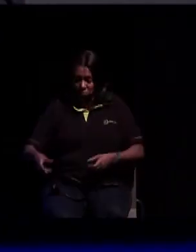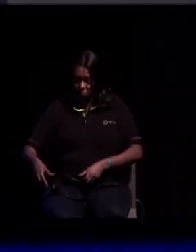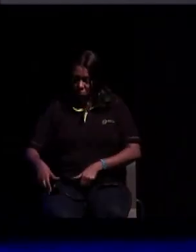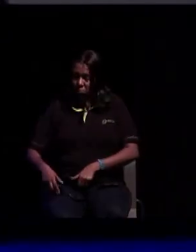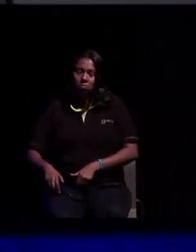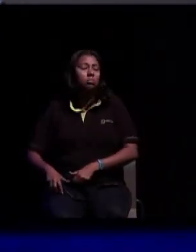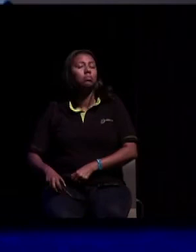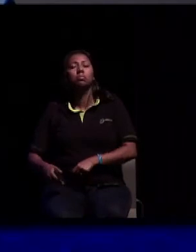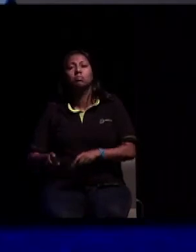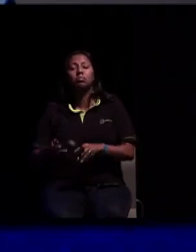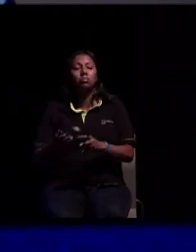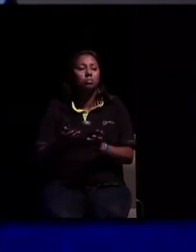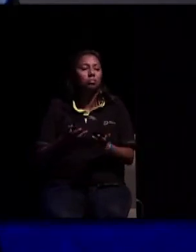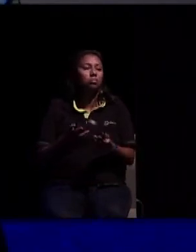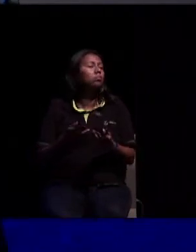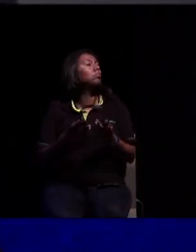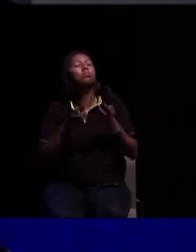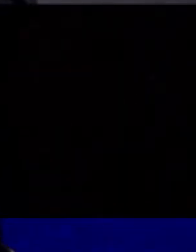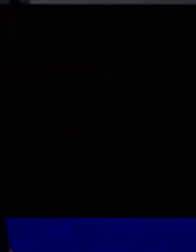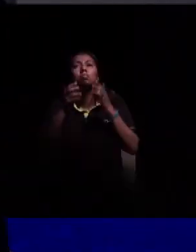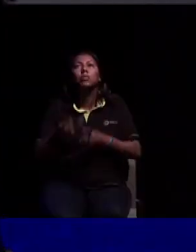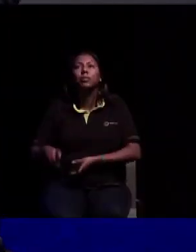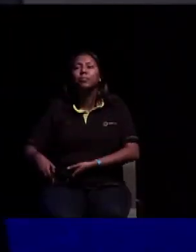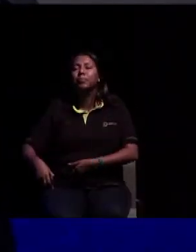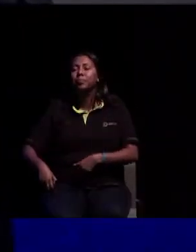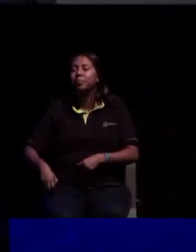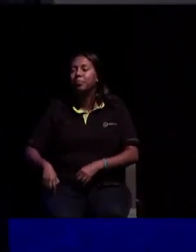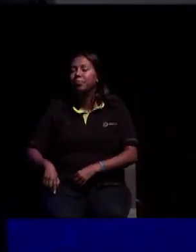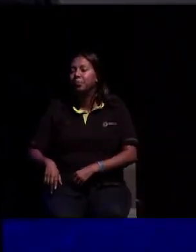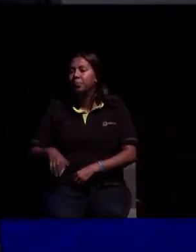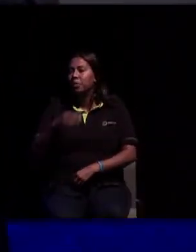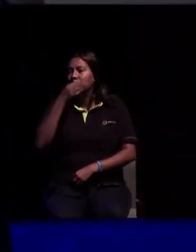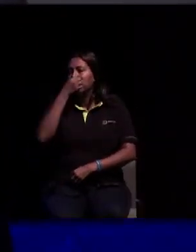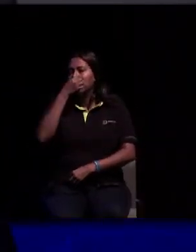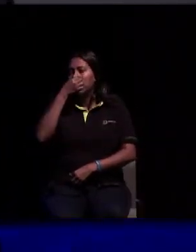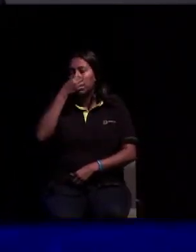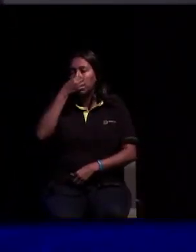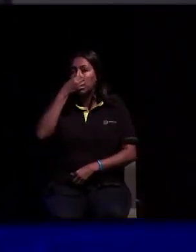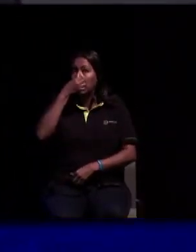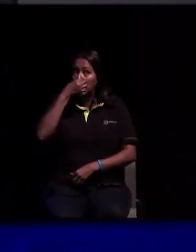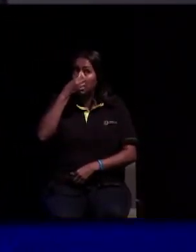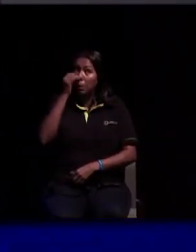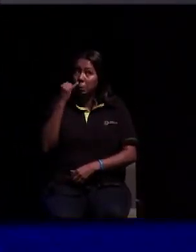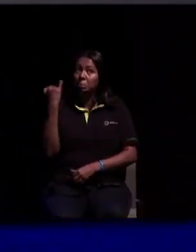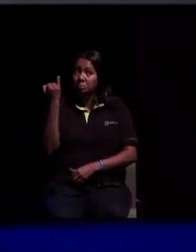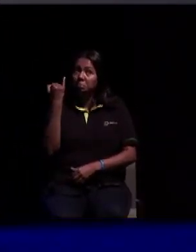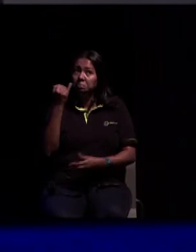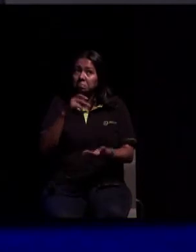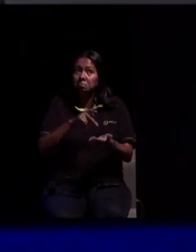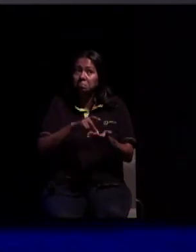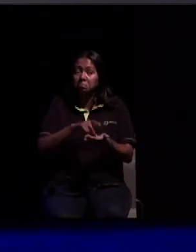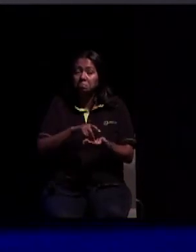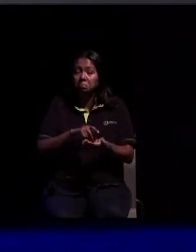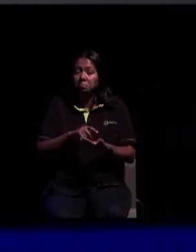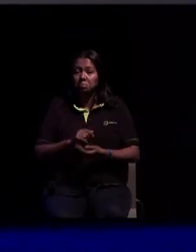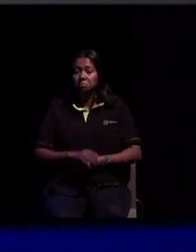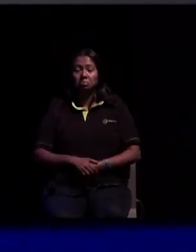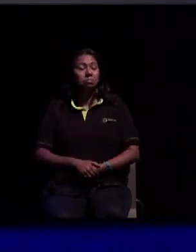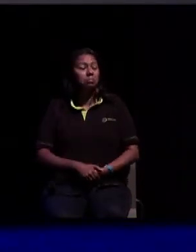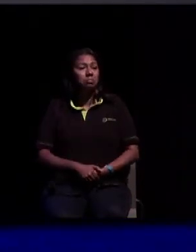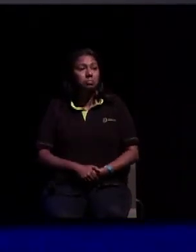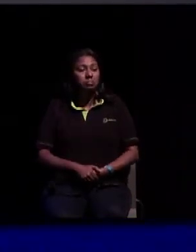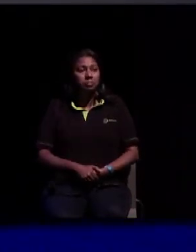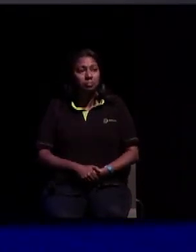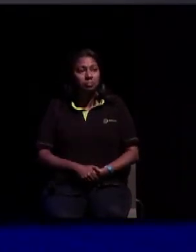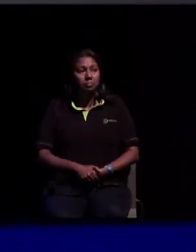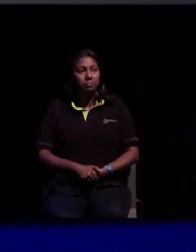É, exato. Eu acho que é uma coisa muito, muito importante para, enfim, que vocês que fazem